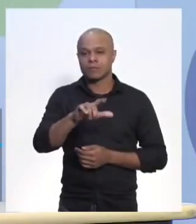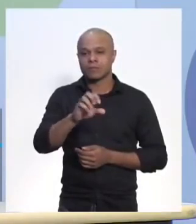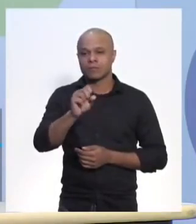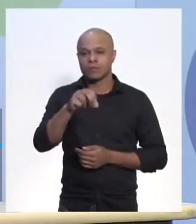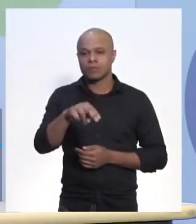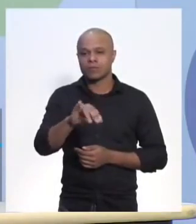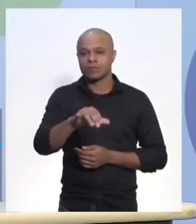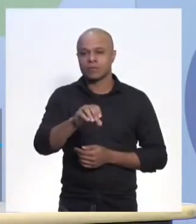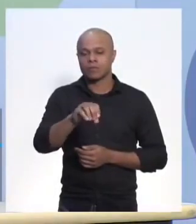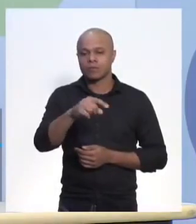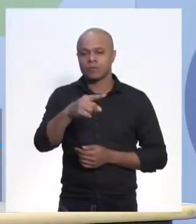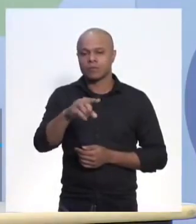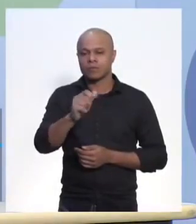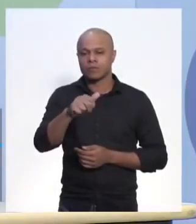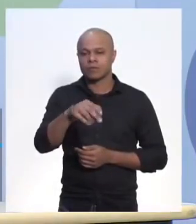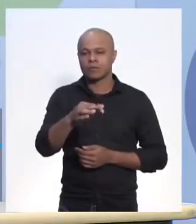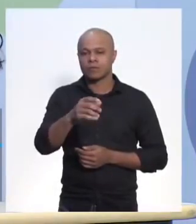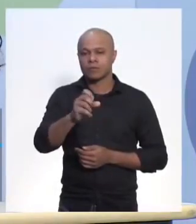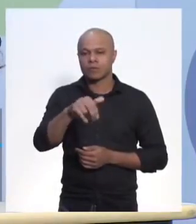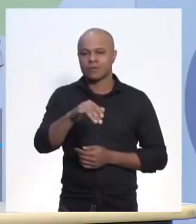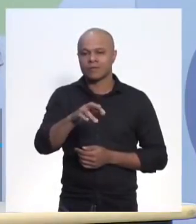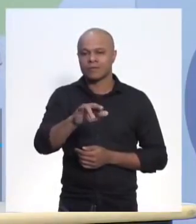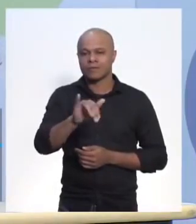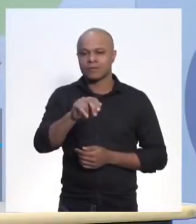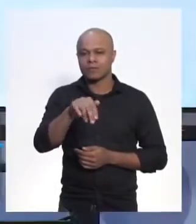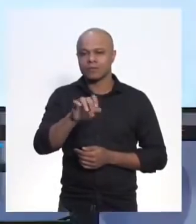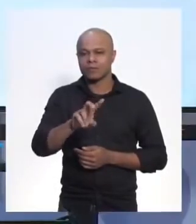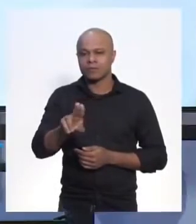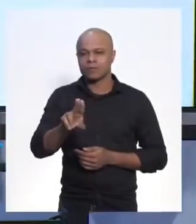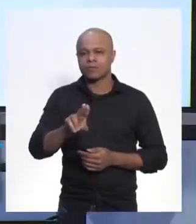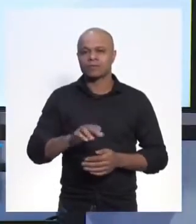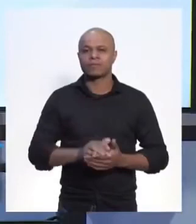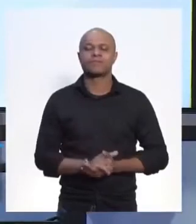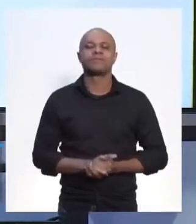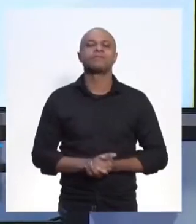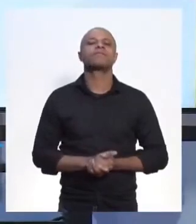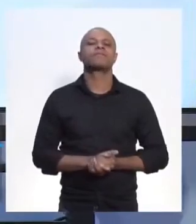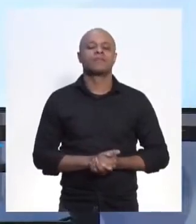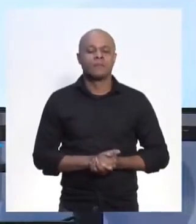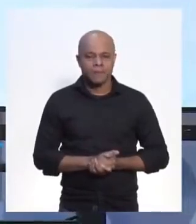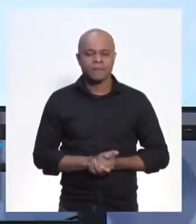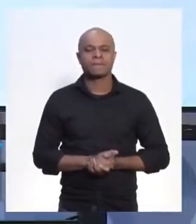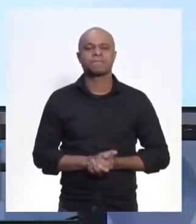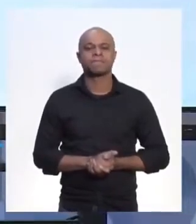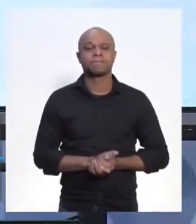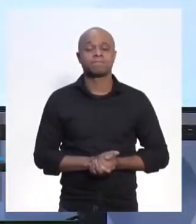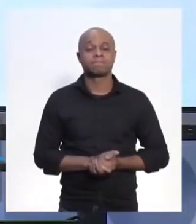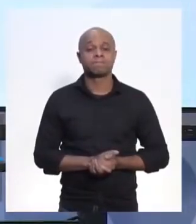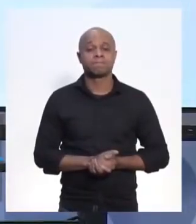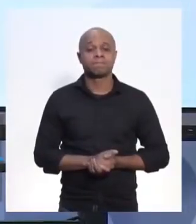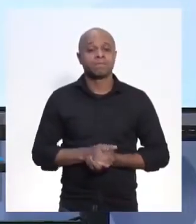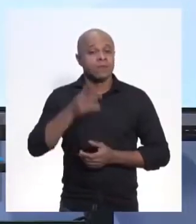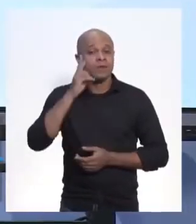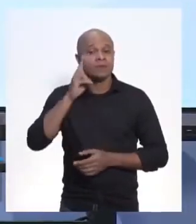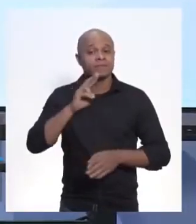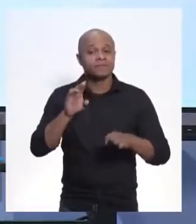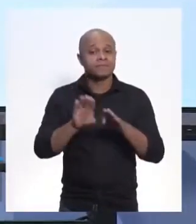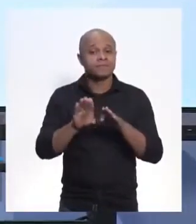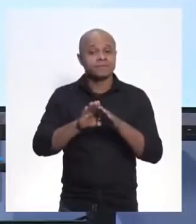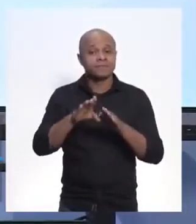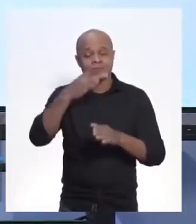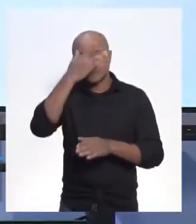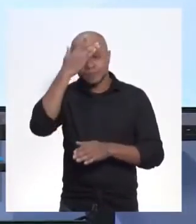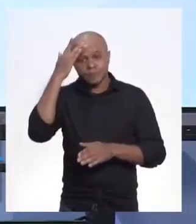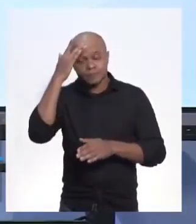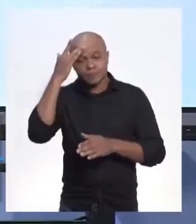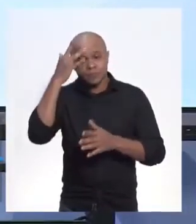Antônio e Irineu. Professora Roberta, vamos fazer de novo? Vamos sim. Então, ó, só tomem cuidado que eu vi aí no chat que teve gente que confundiu menos